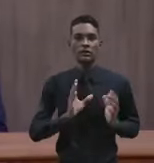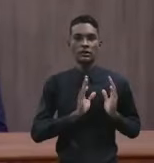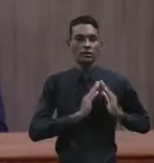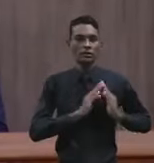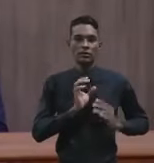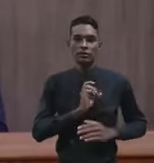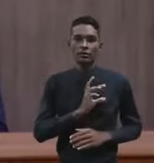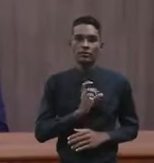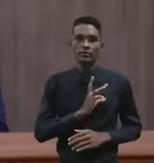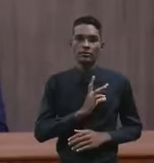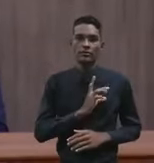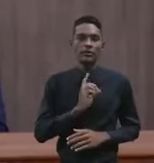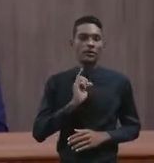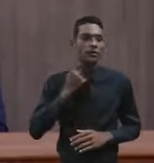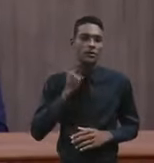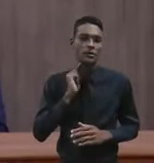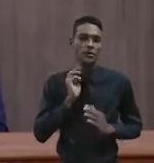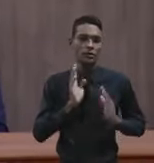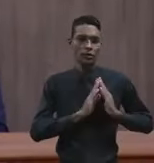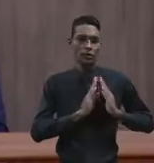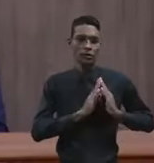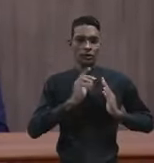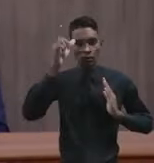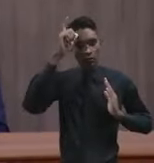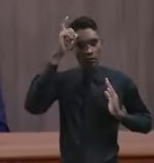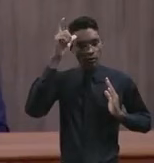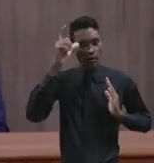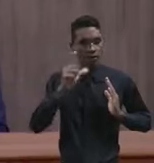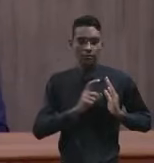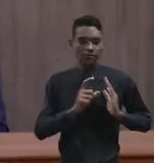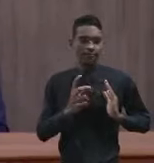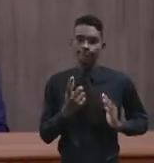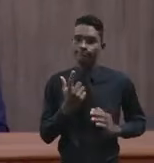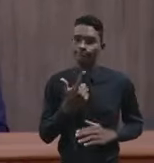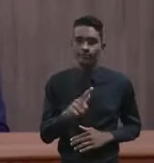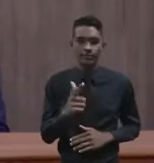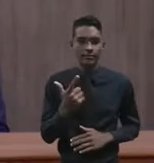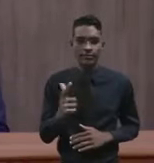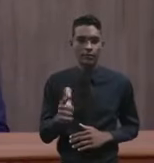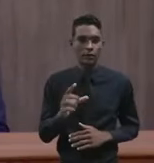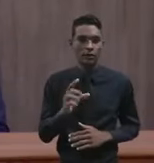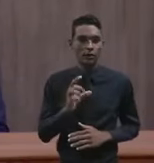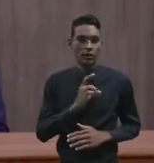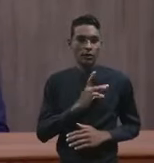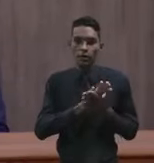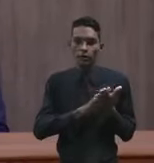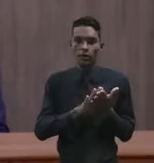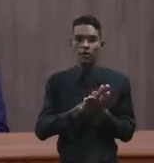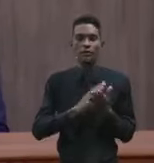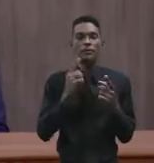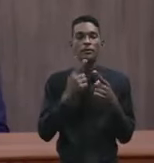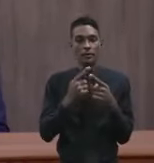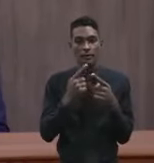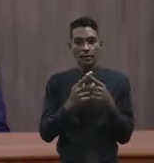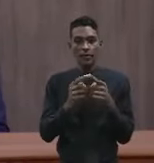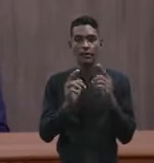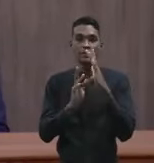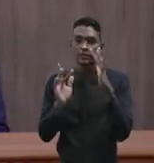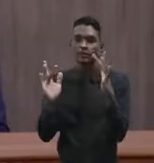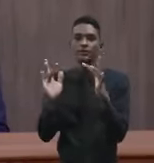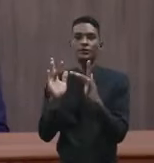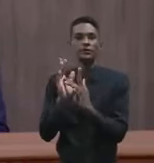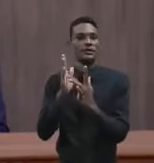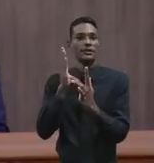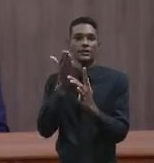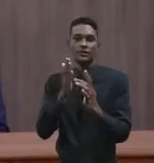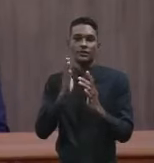assombração, a tua casa não tem o diabo morando nela, a tua casa não tem medo de nada, porque Jesus está lá dentro dela morando.